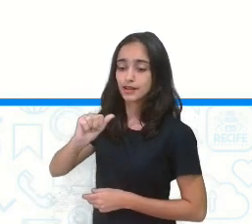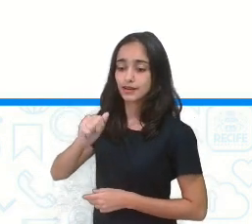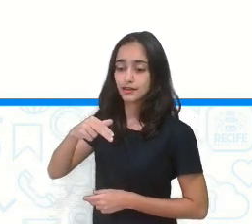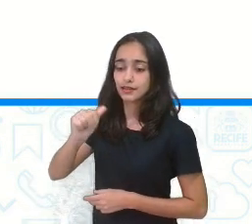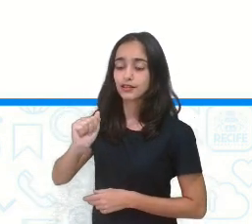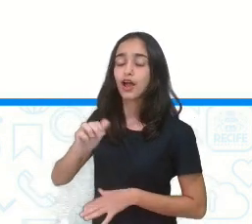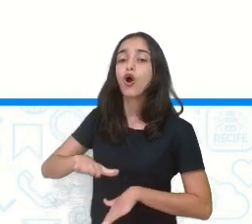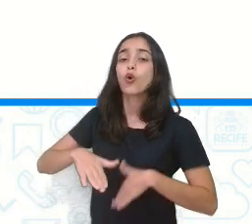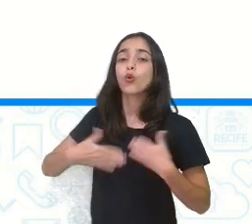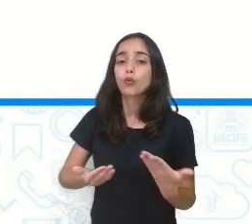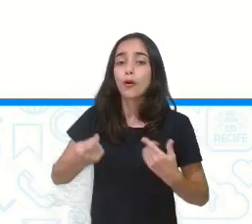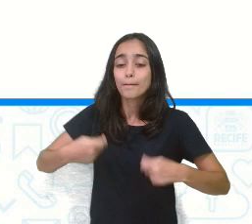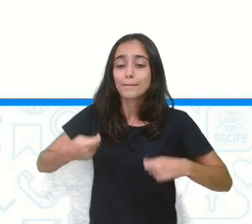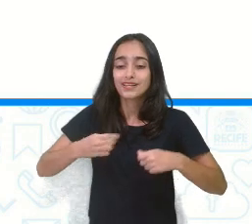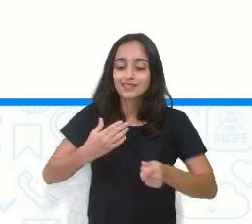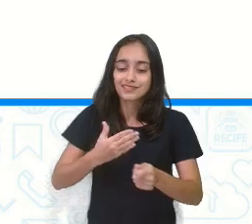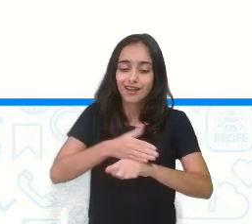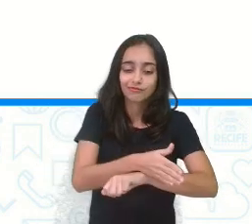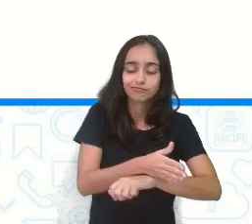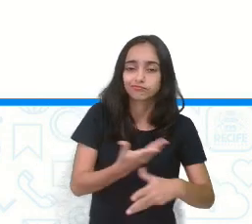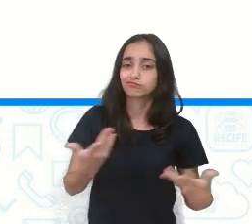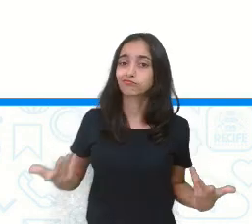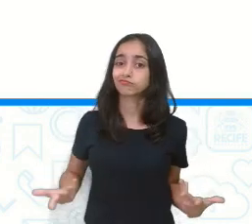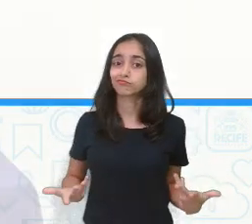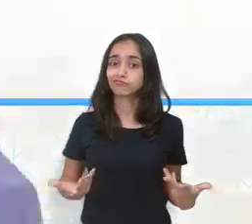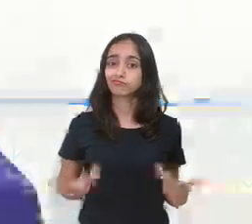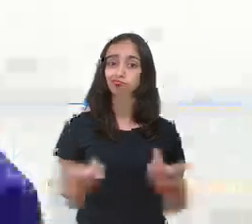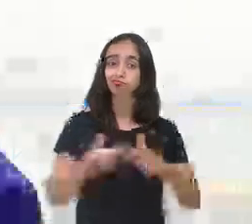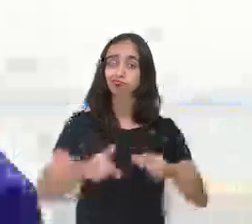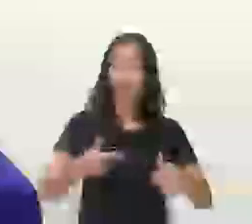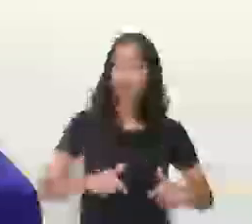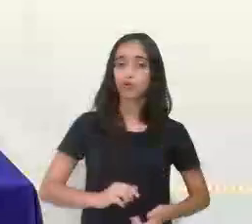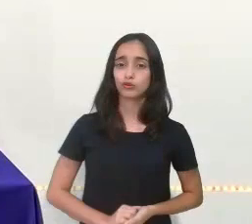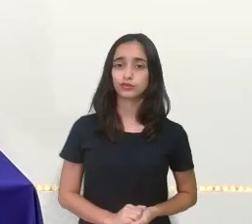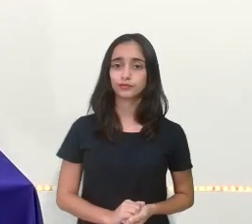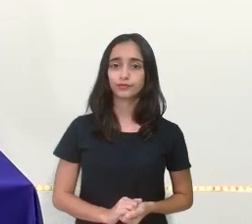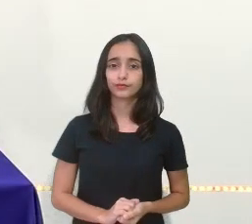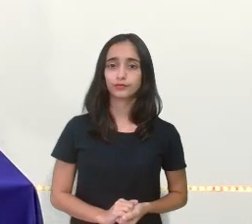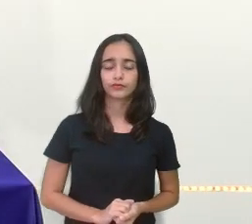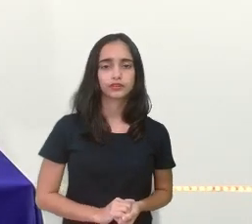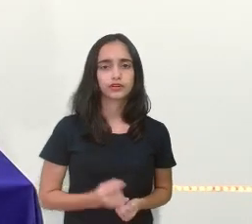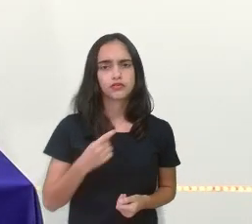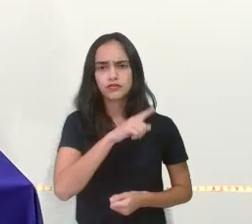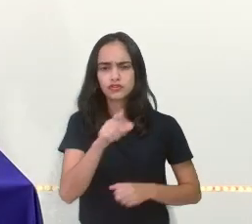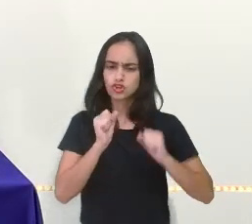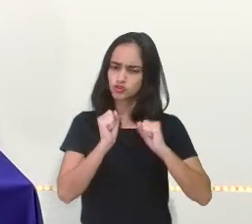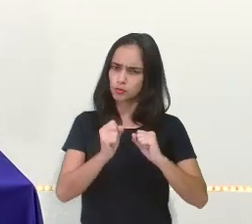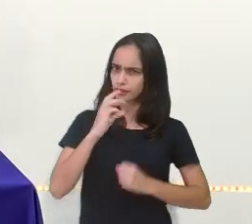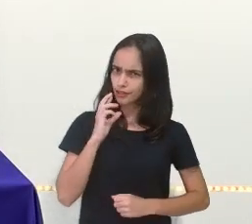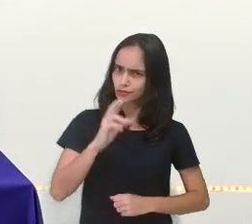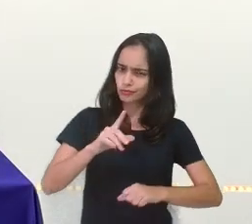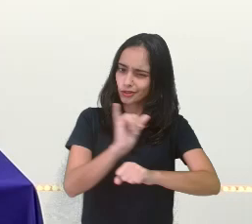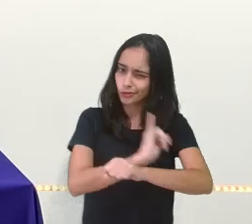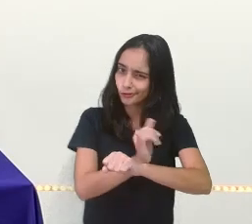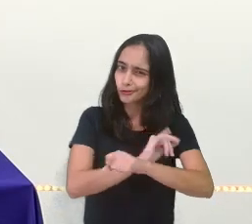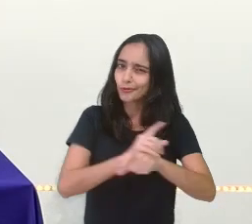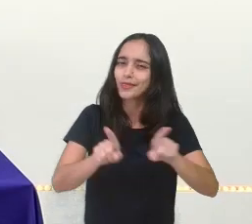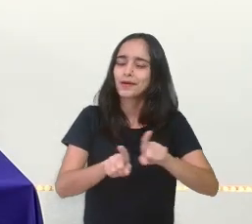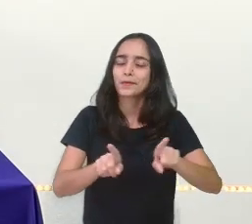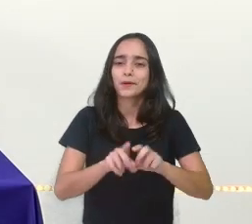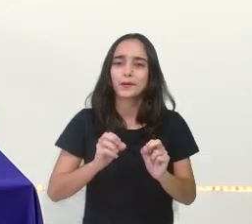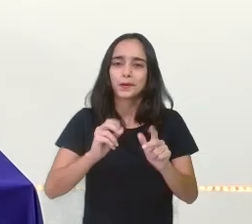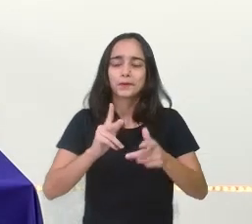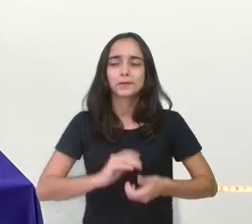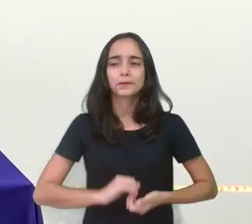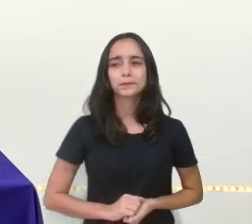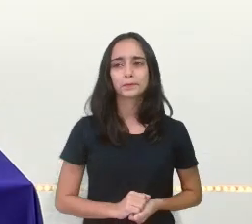Ainda não? Então, vamos lá. Vocês vão respondendo lá no YouTube também, tá? Olha só. Eu tenho